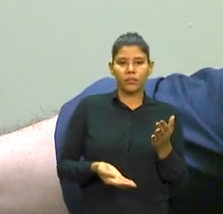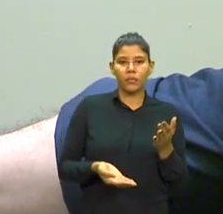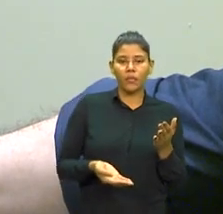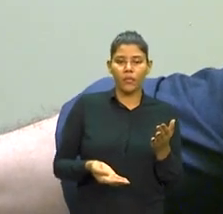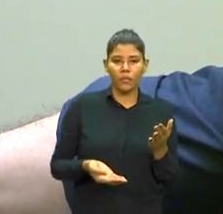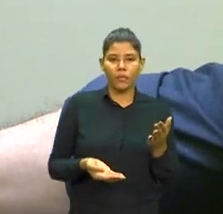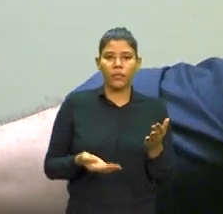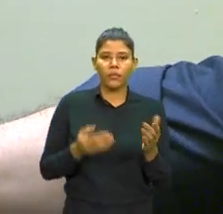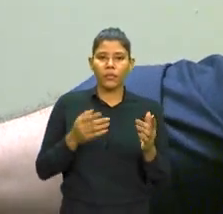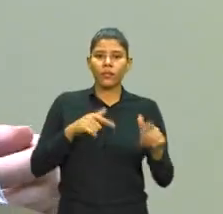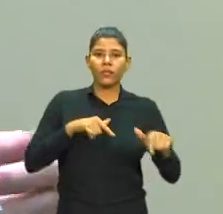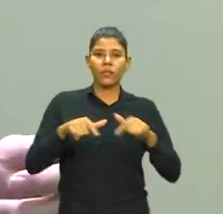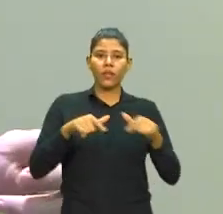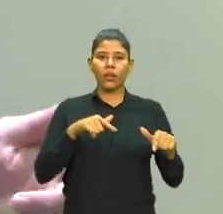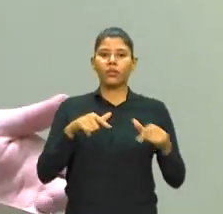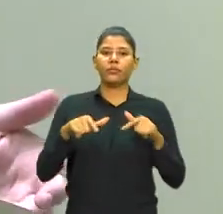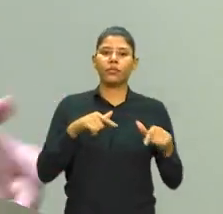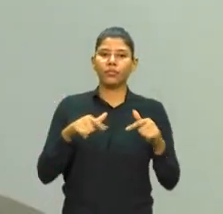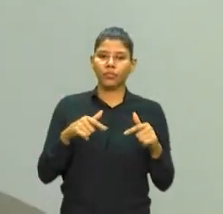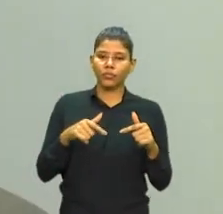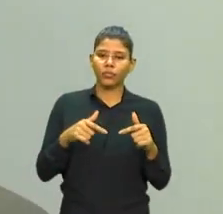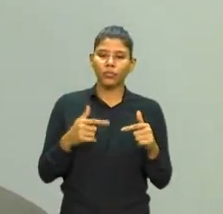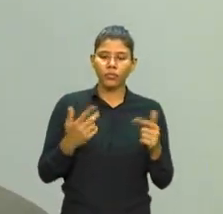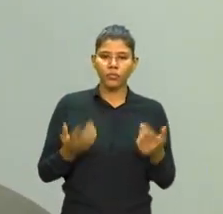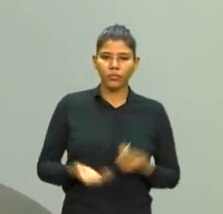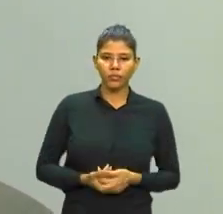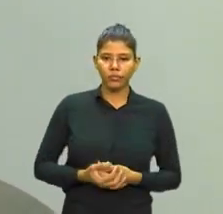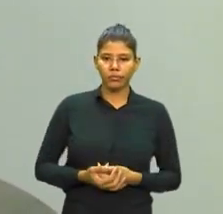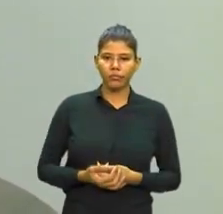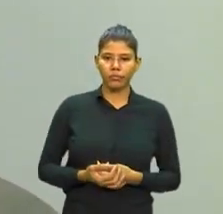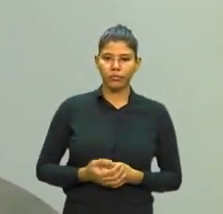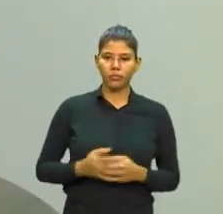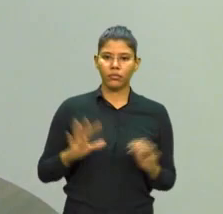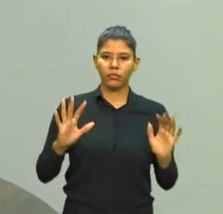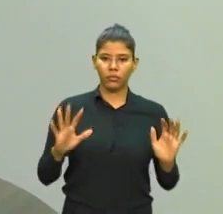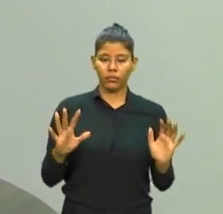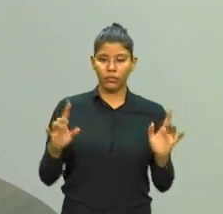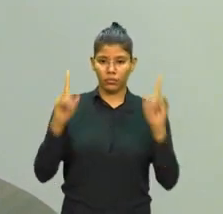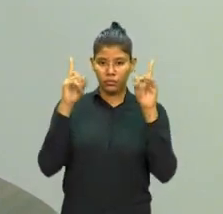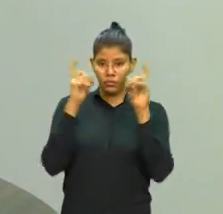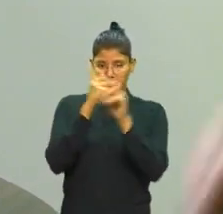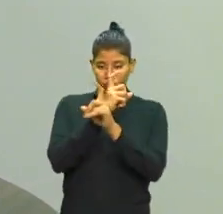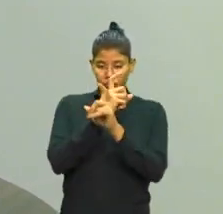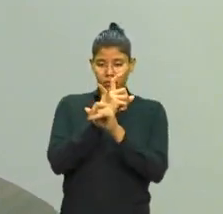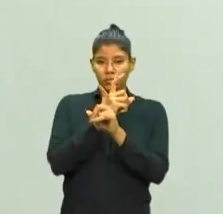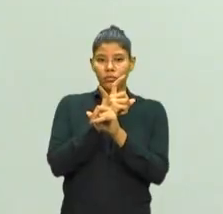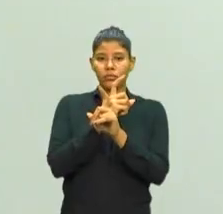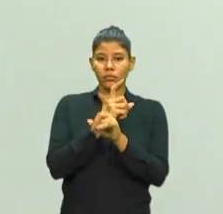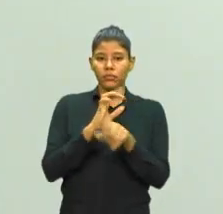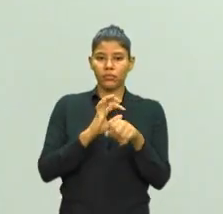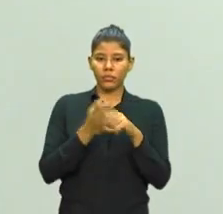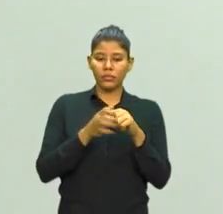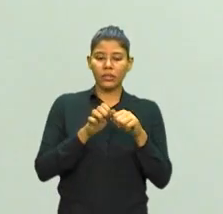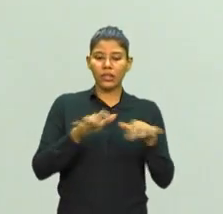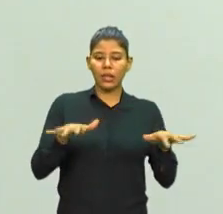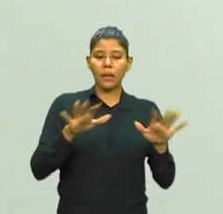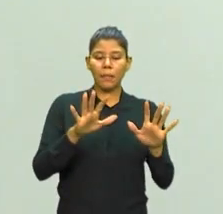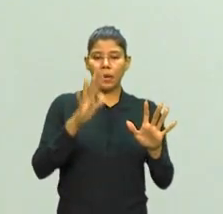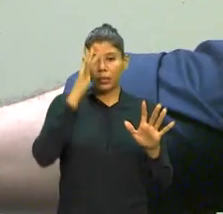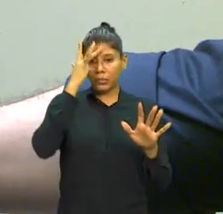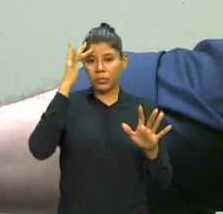diante da Incerteza futura e mesmo com as dificuldades da pandemia quem já tinha o hábito de economizar acabou sendo